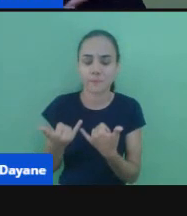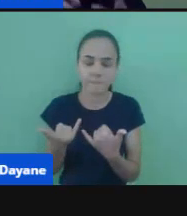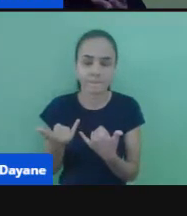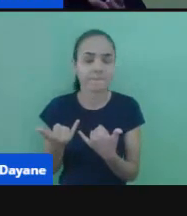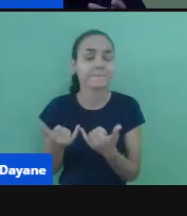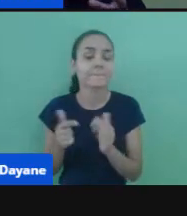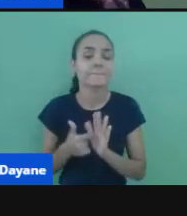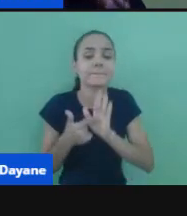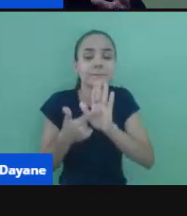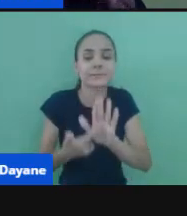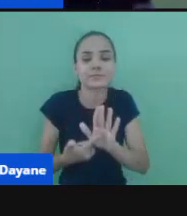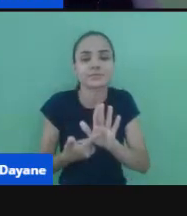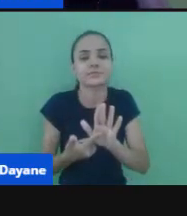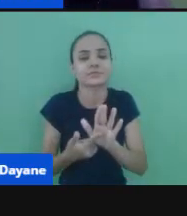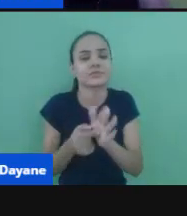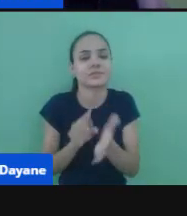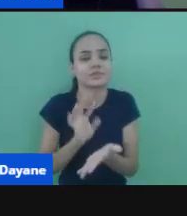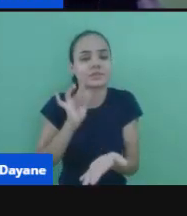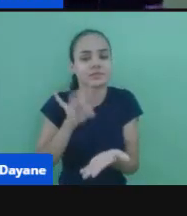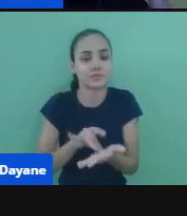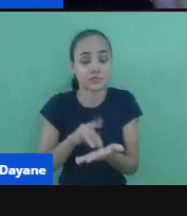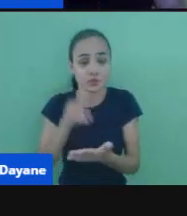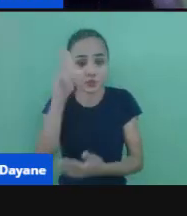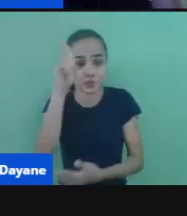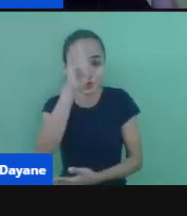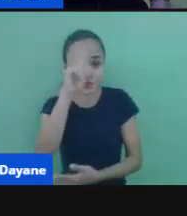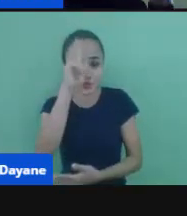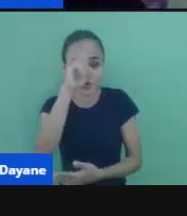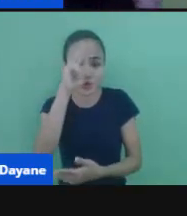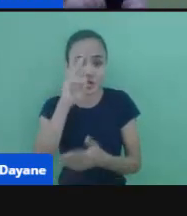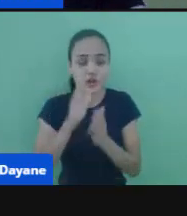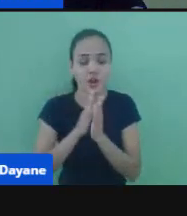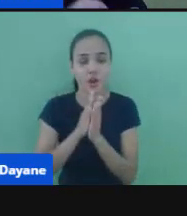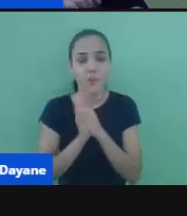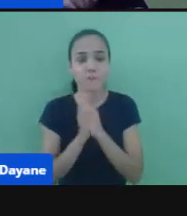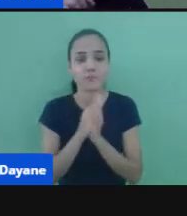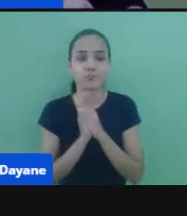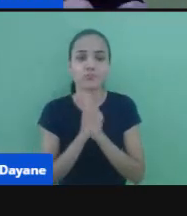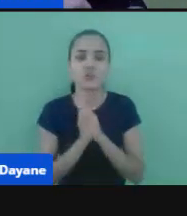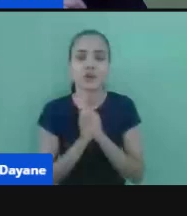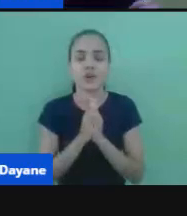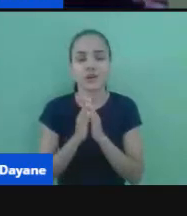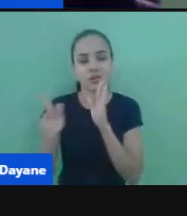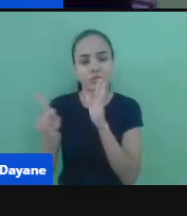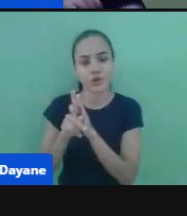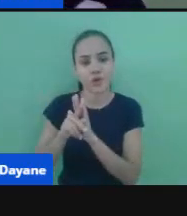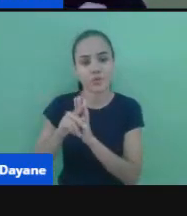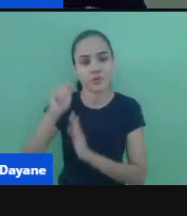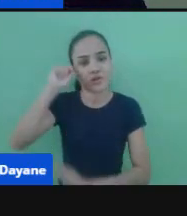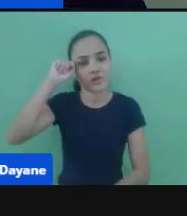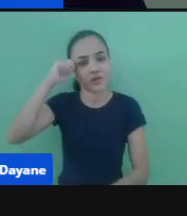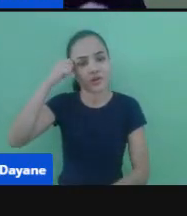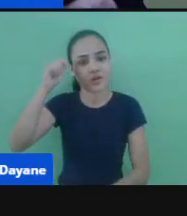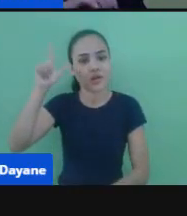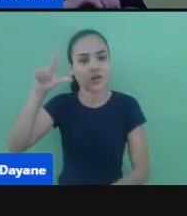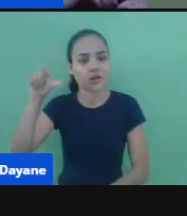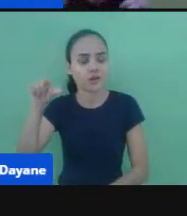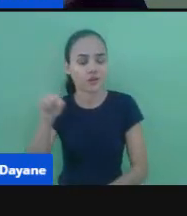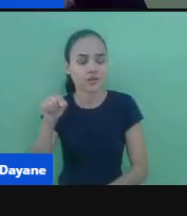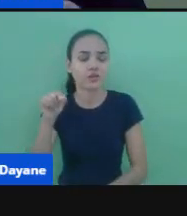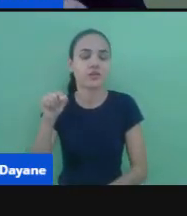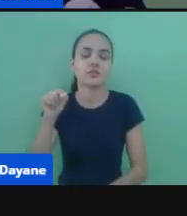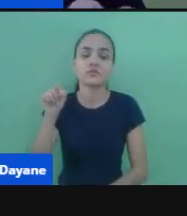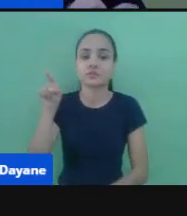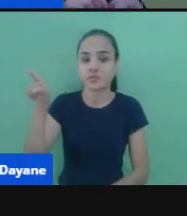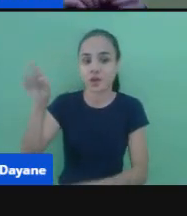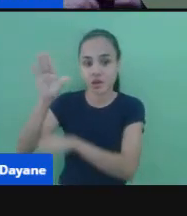para retratar a história da boneca que ela vem da África, que as mães, dentro dos navios negreiros,